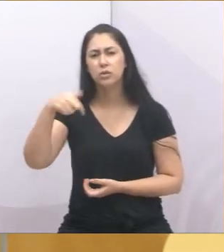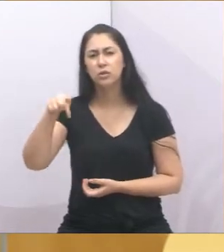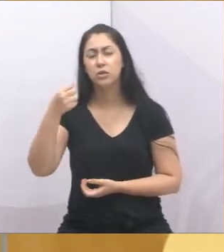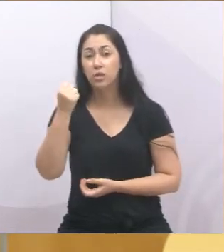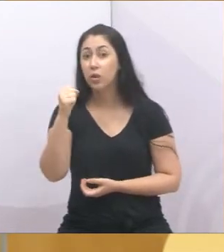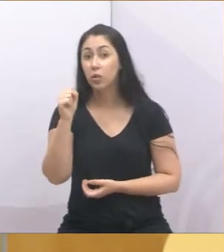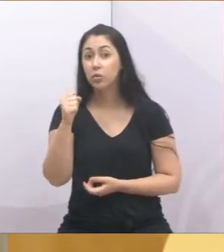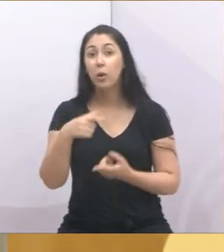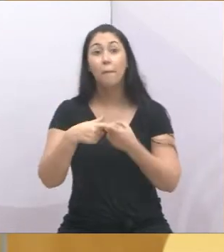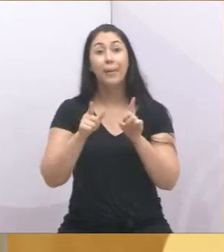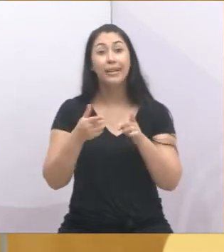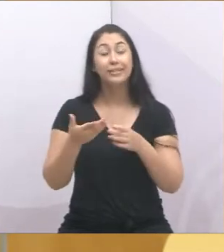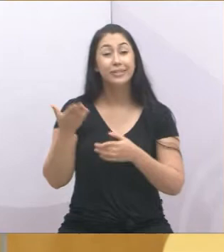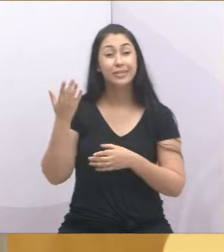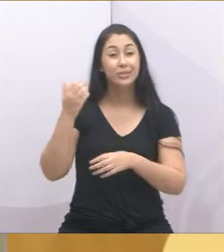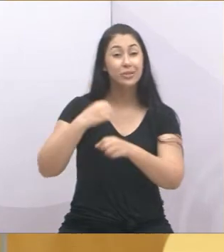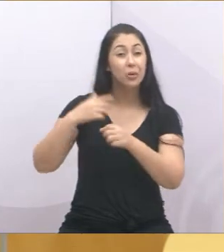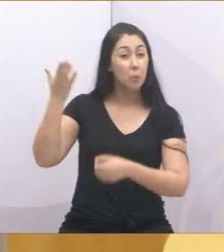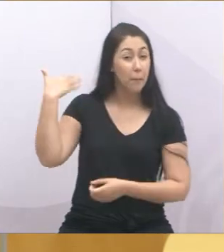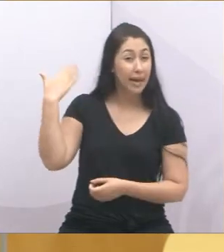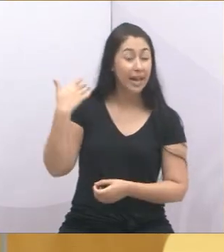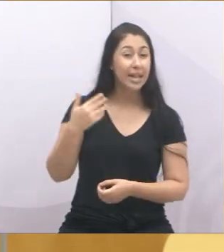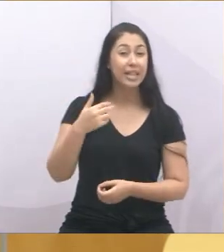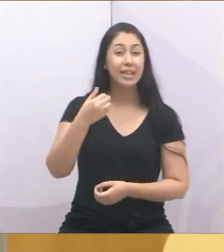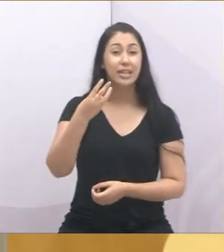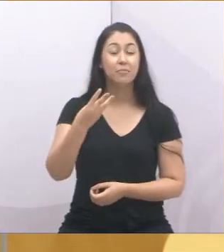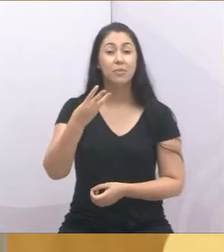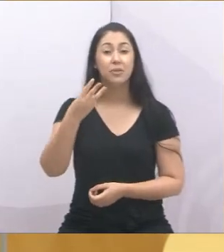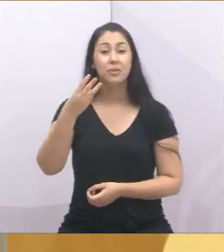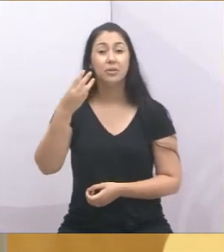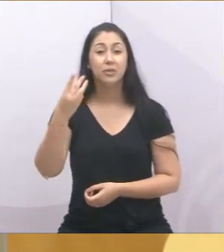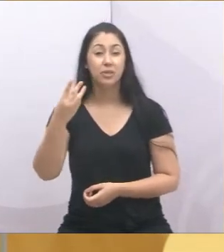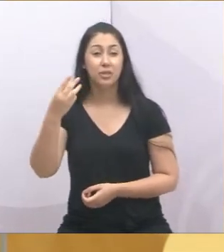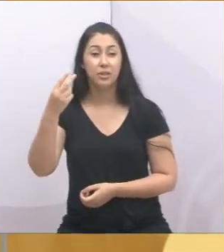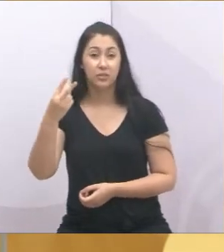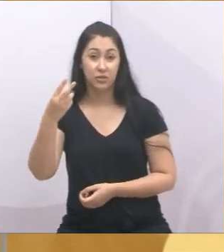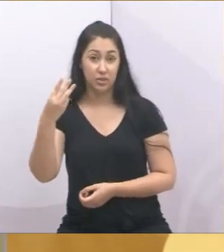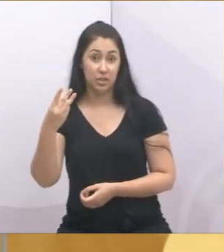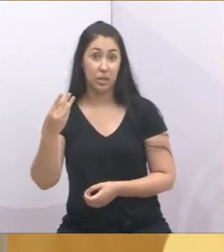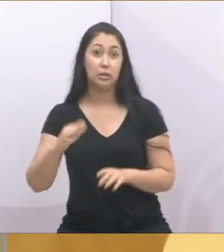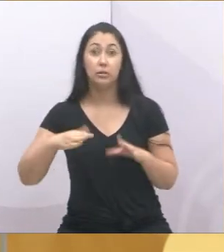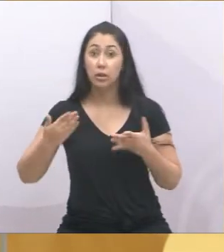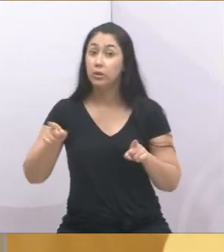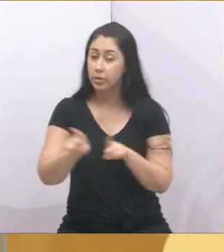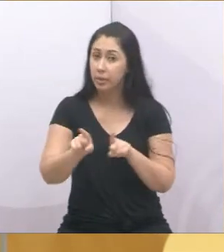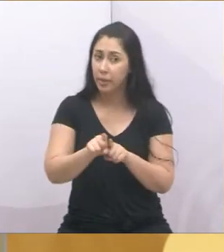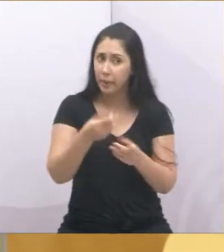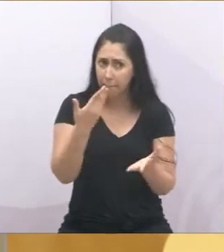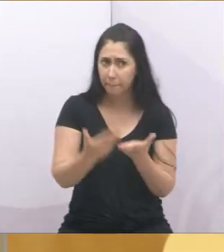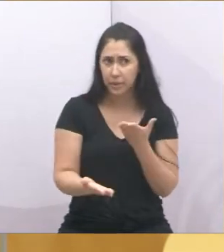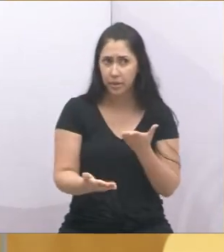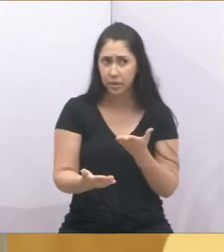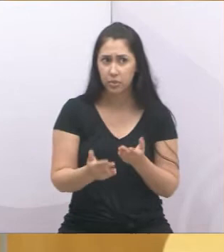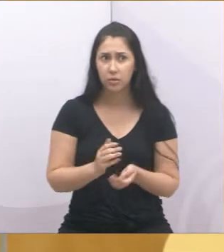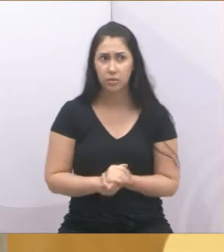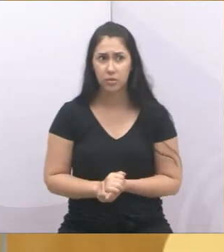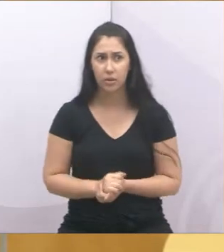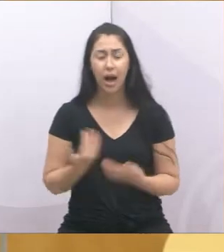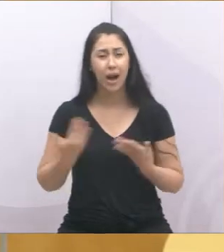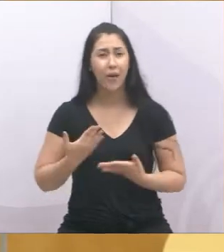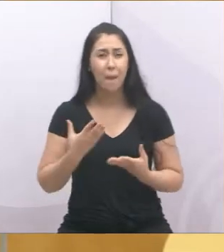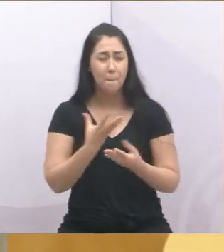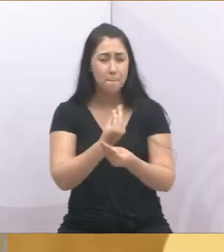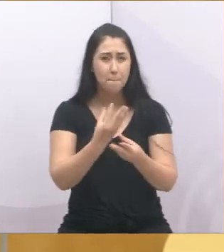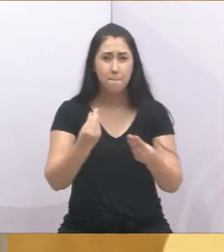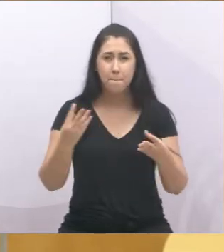3.178, mas ele teve 3.323 na de 2016. Então, ele também perdeu um pouco de voto. Não foi só eu, né, Valmir? Na dificuldade com muitos